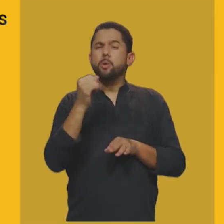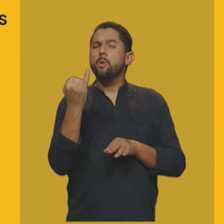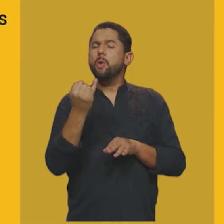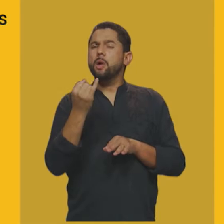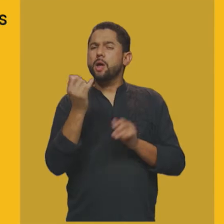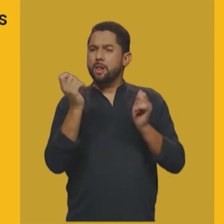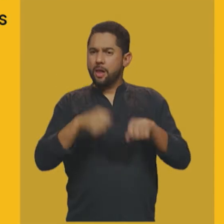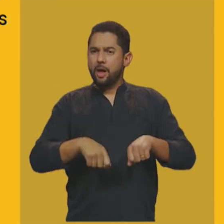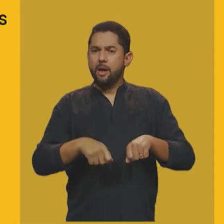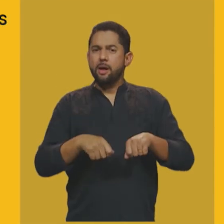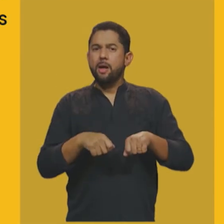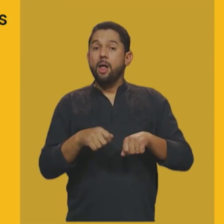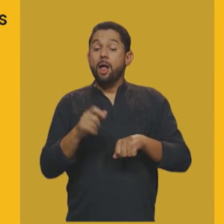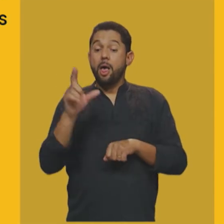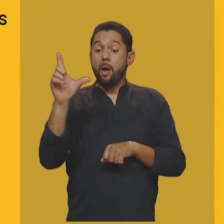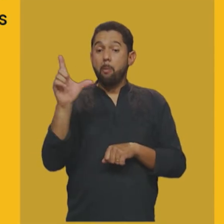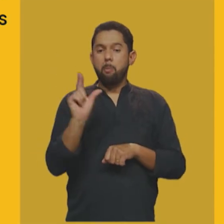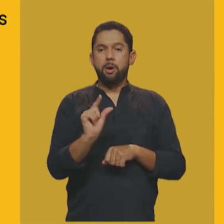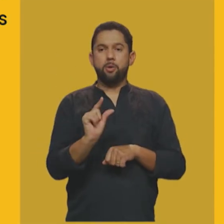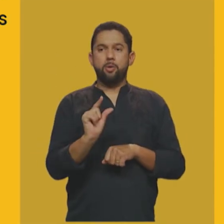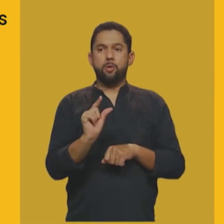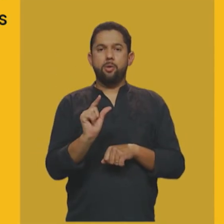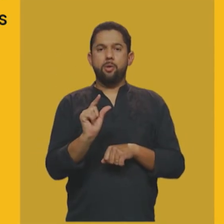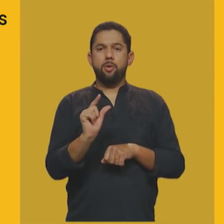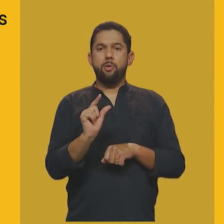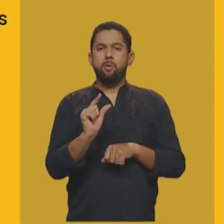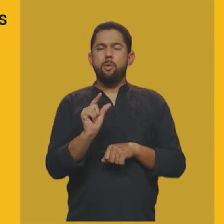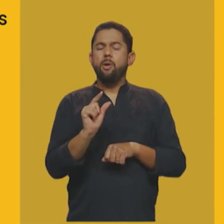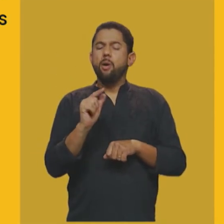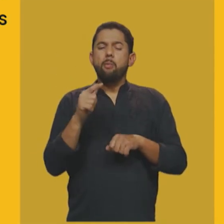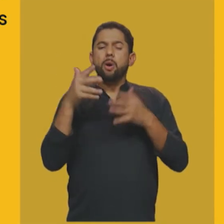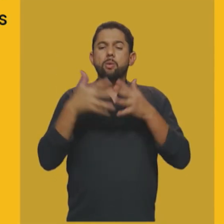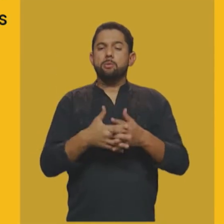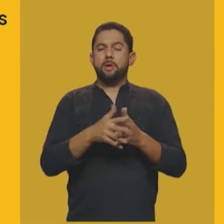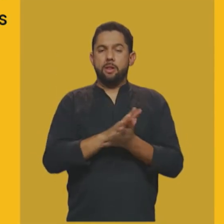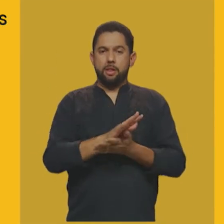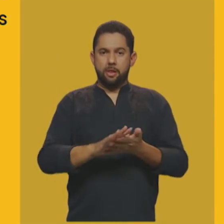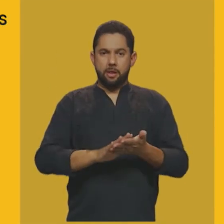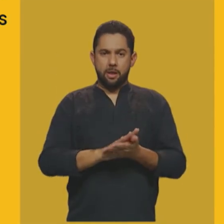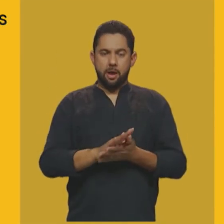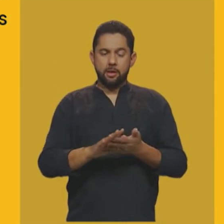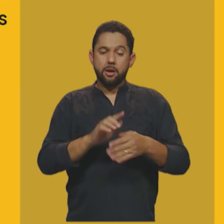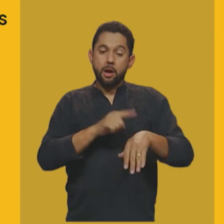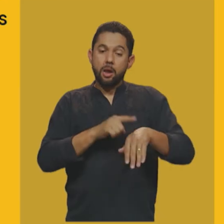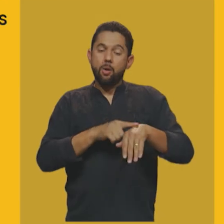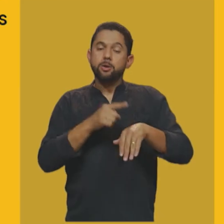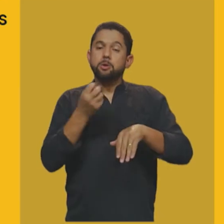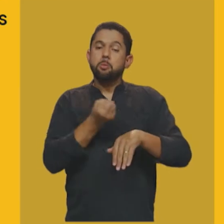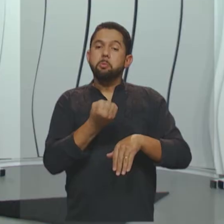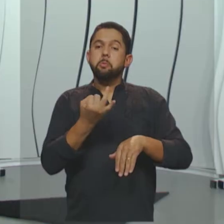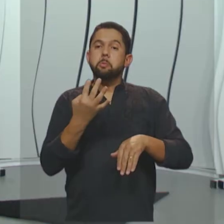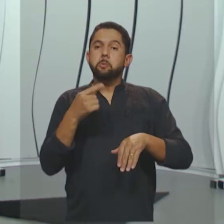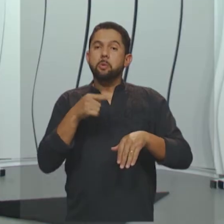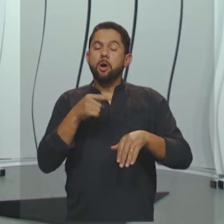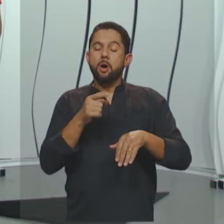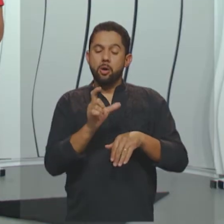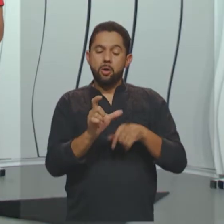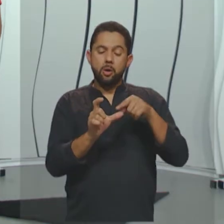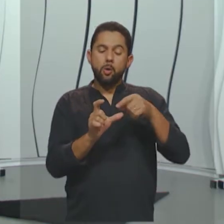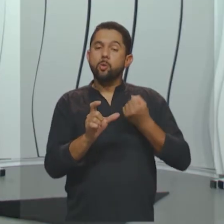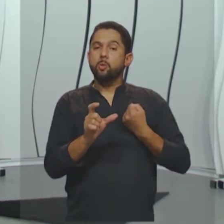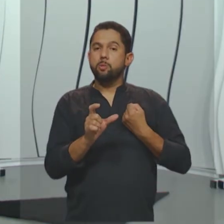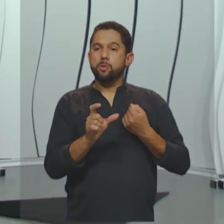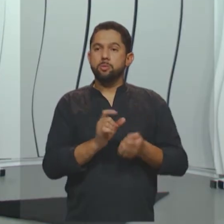a fim de que se tenha a menor perturbação possível nesse circuito. Por quê? Vejam